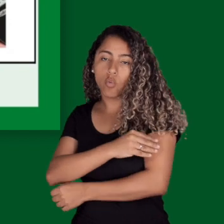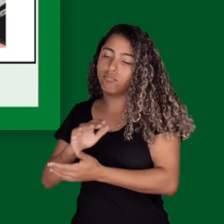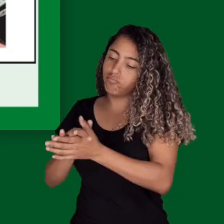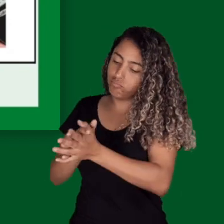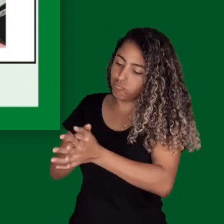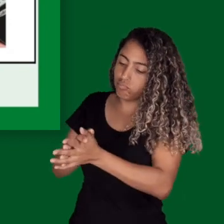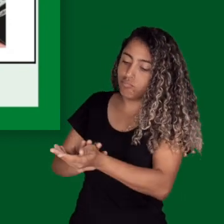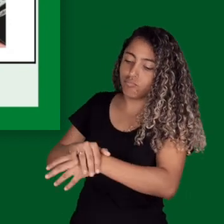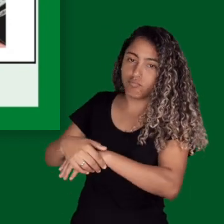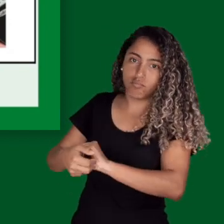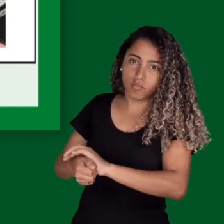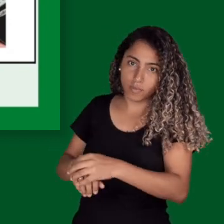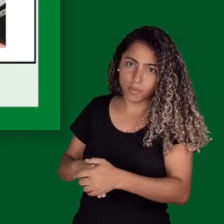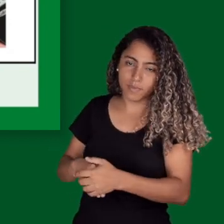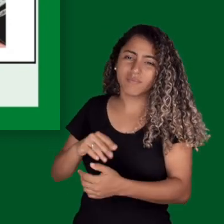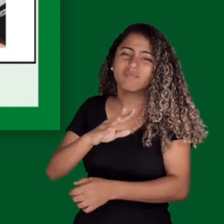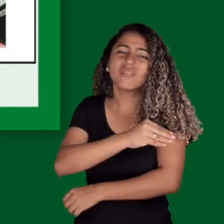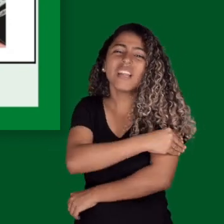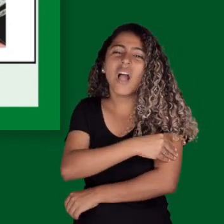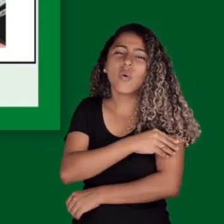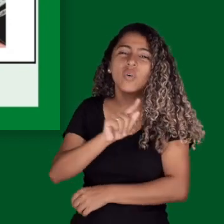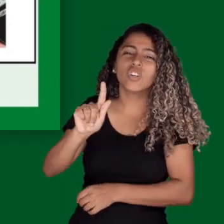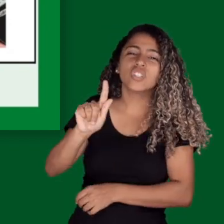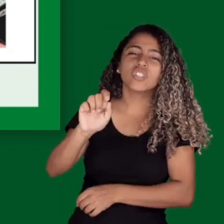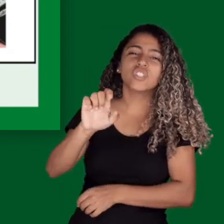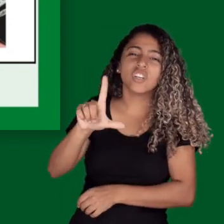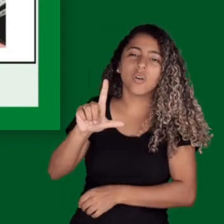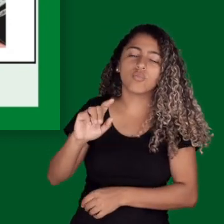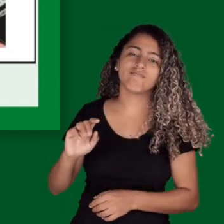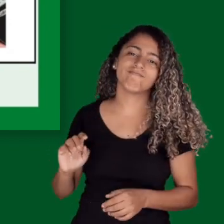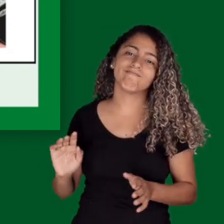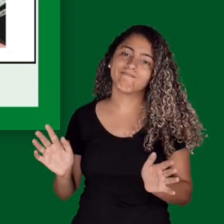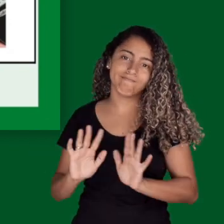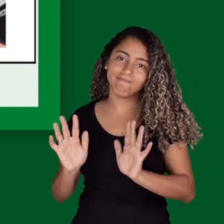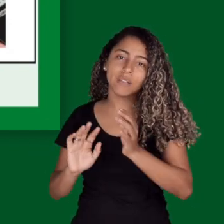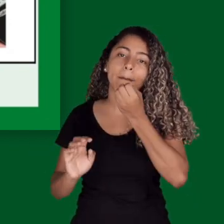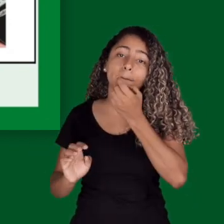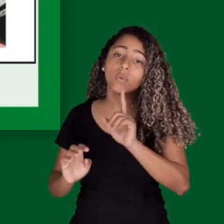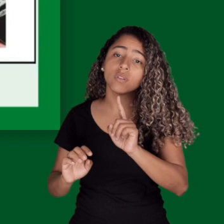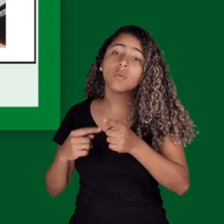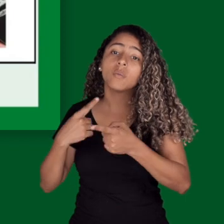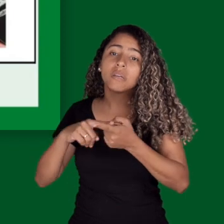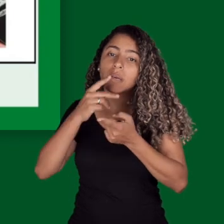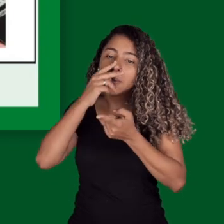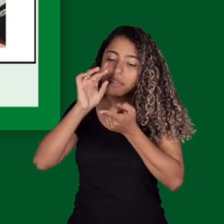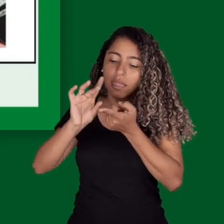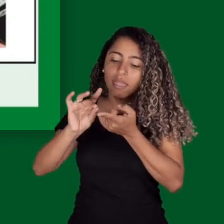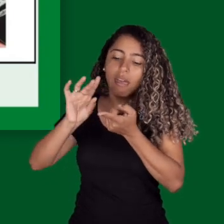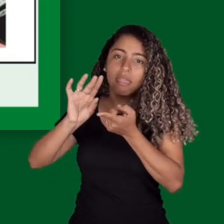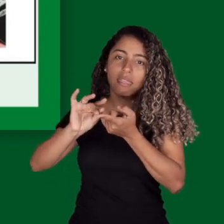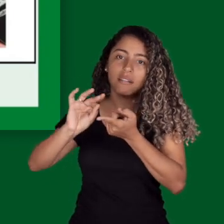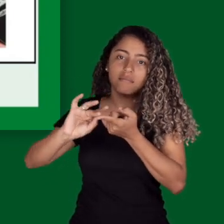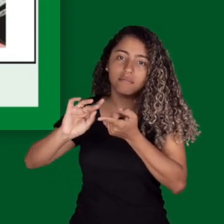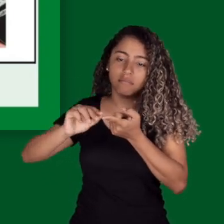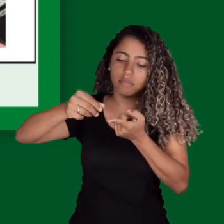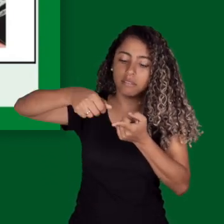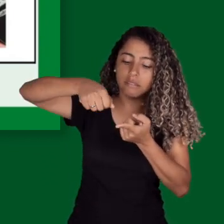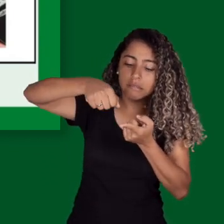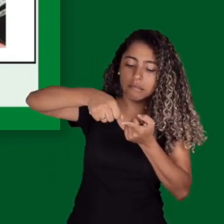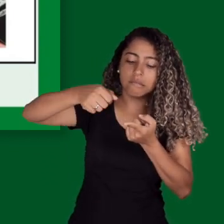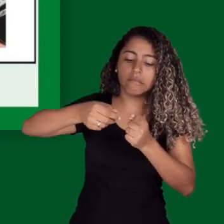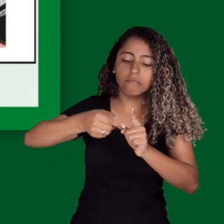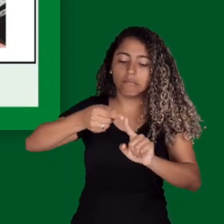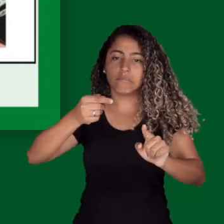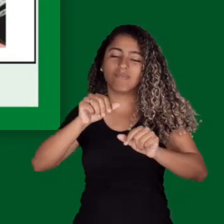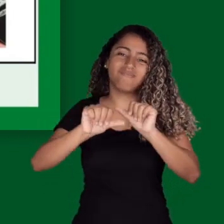líquido 70%. O álcool gel, ele não é indicado, tá? Porque fica um resíduo na ponta do dedo e